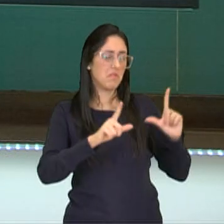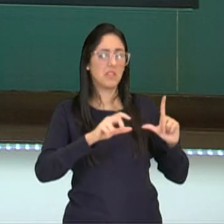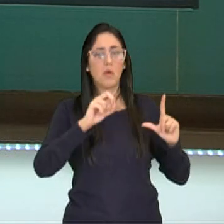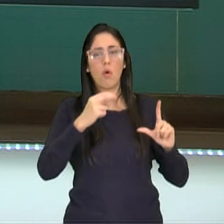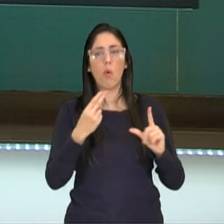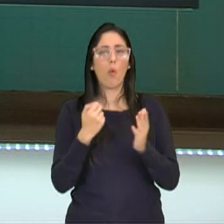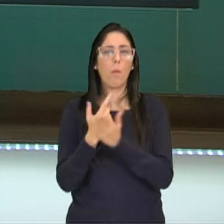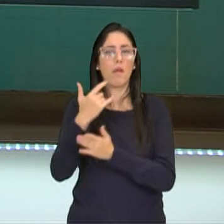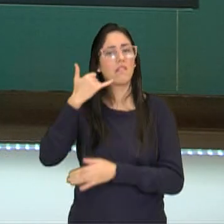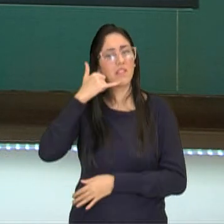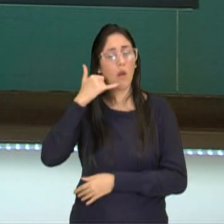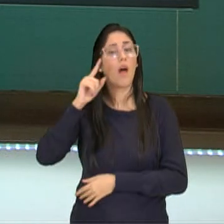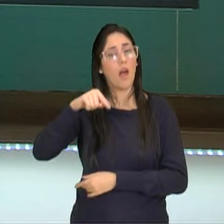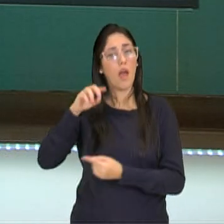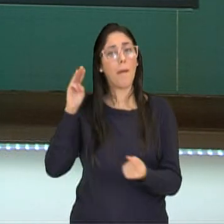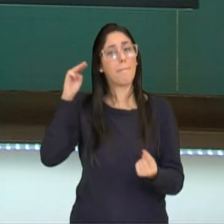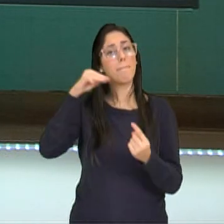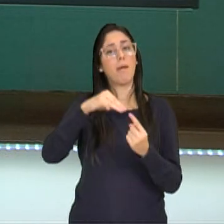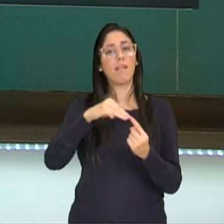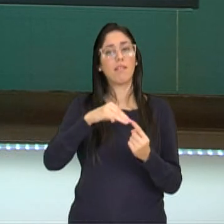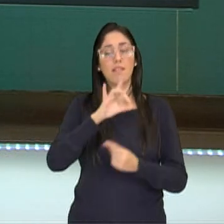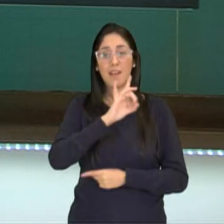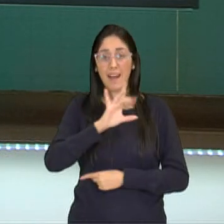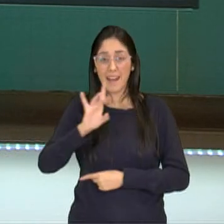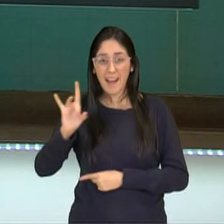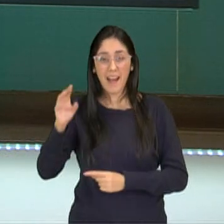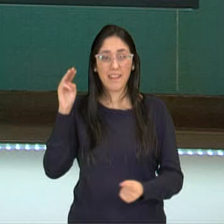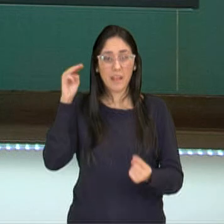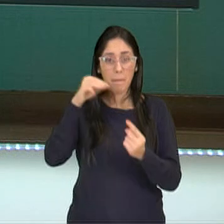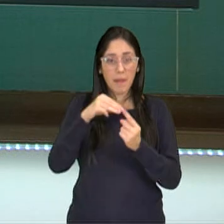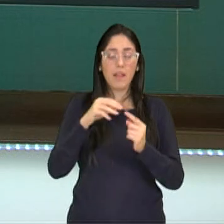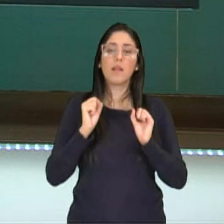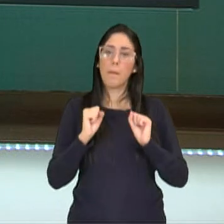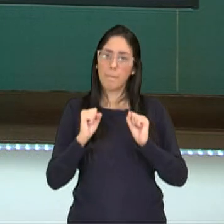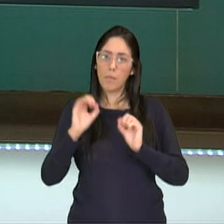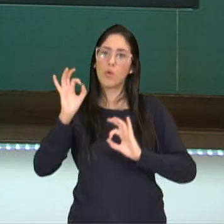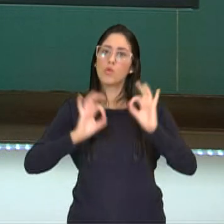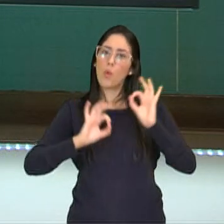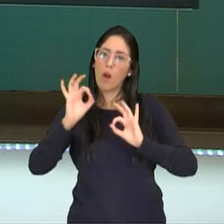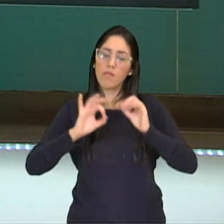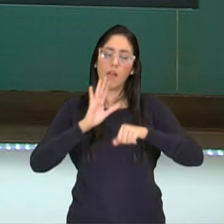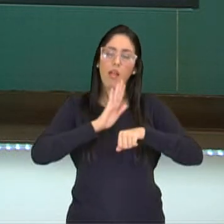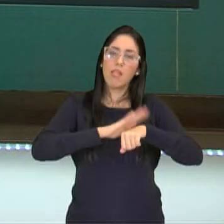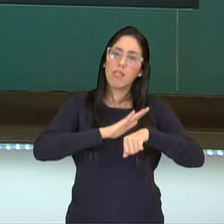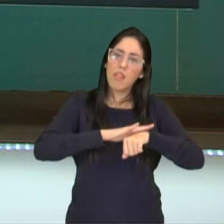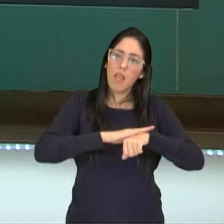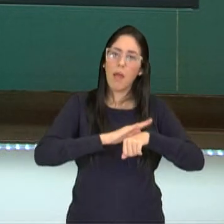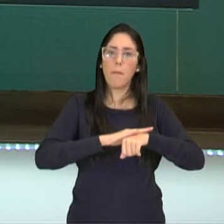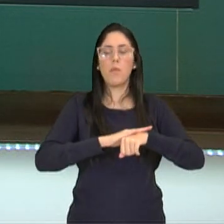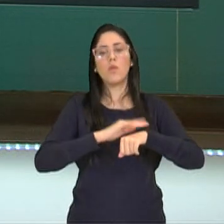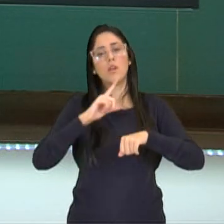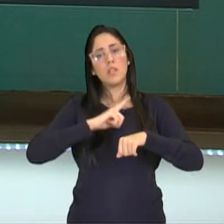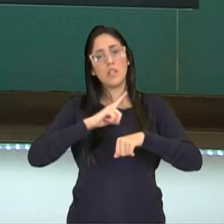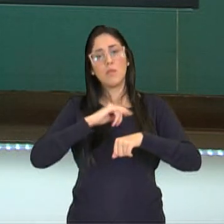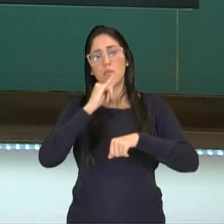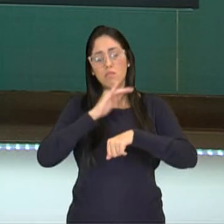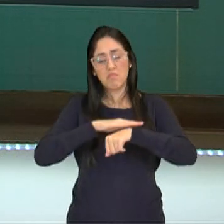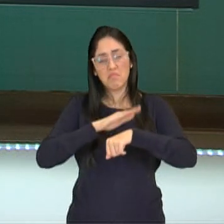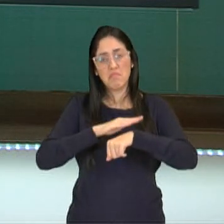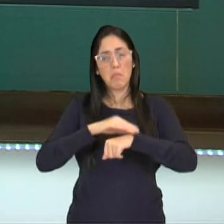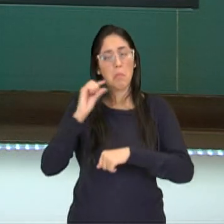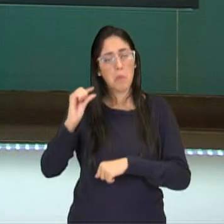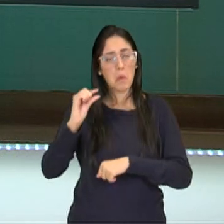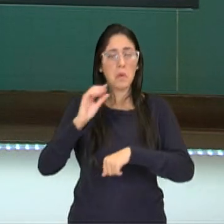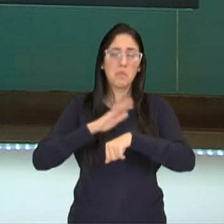são metas. E cada meta também a gente pode organizar de acordo com o tempo. As de curto prazo, as de